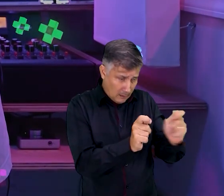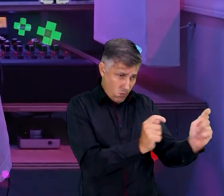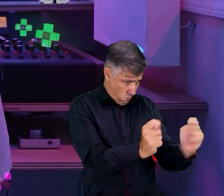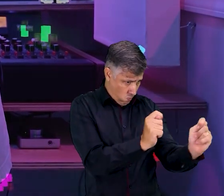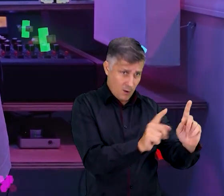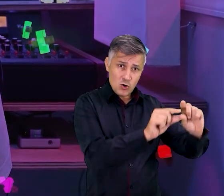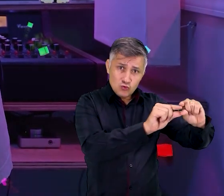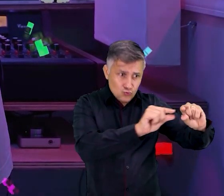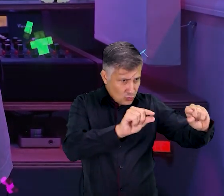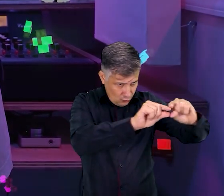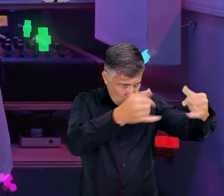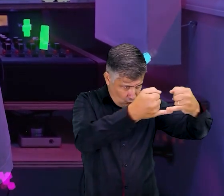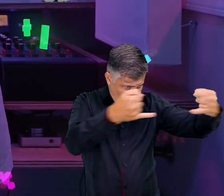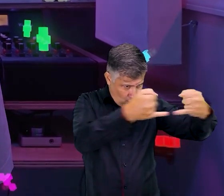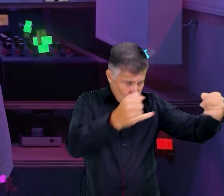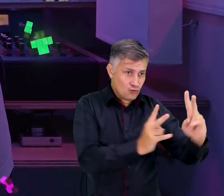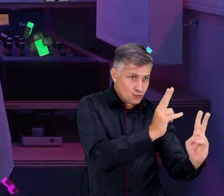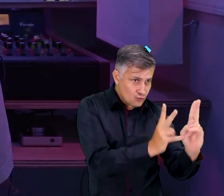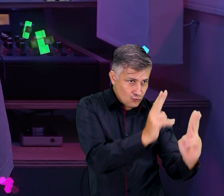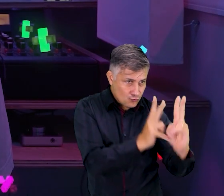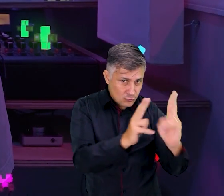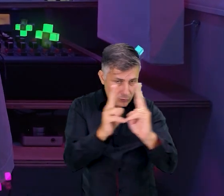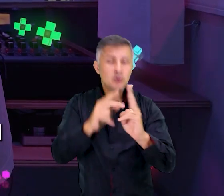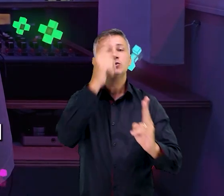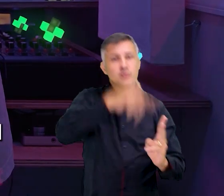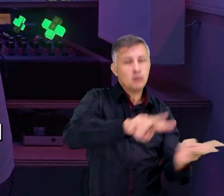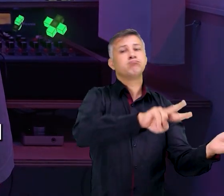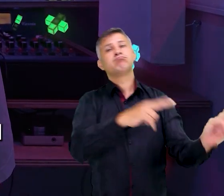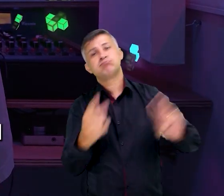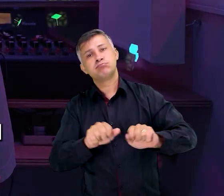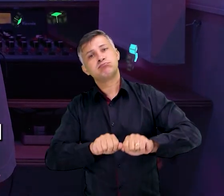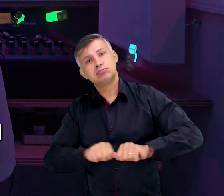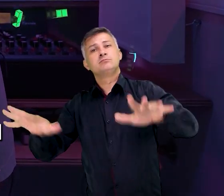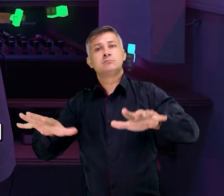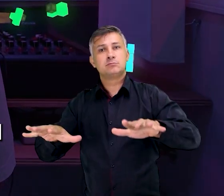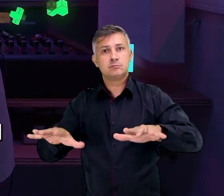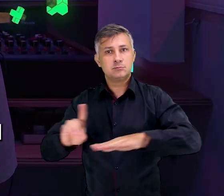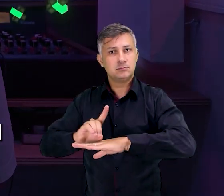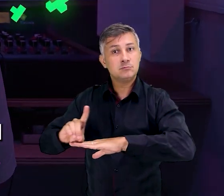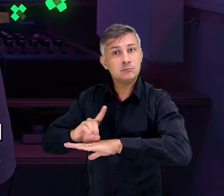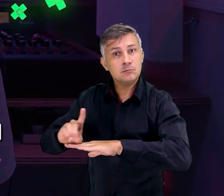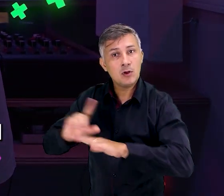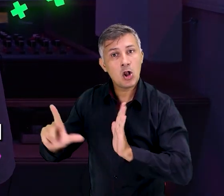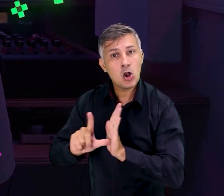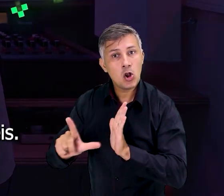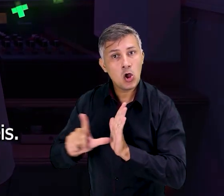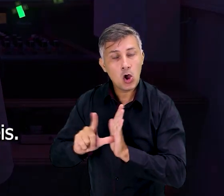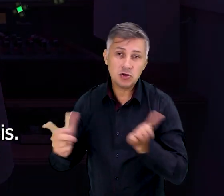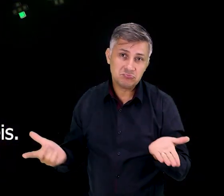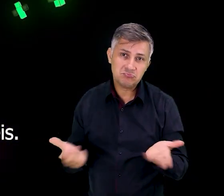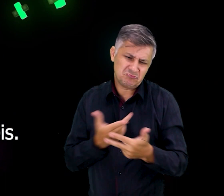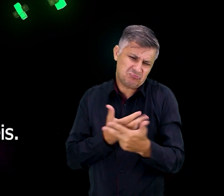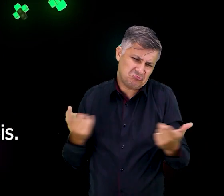as faixas, as trilhas das músicas que vão seguir a linha de produção, mais uma vez, rumo a uma loja digital